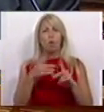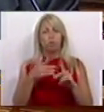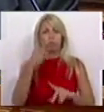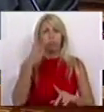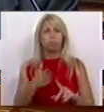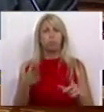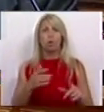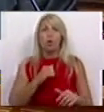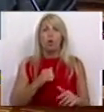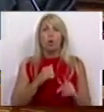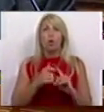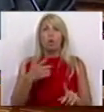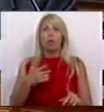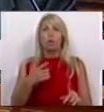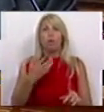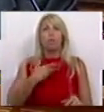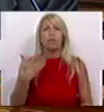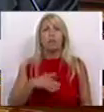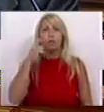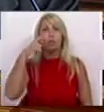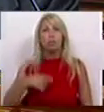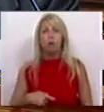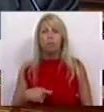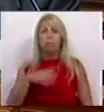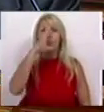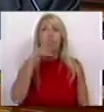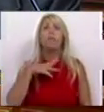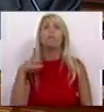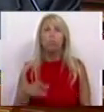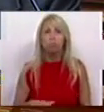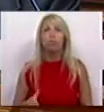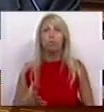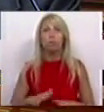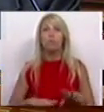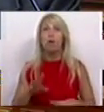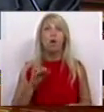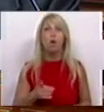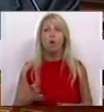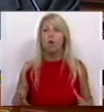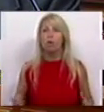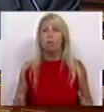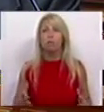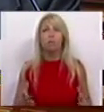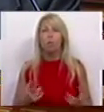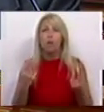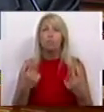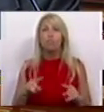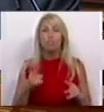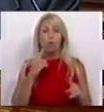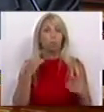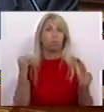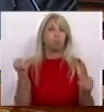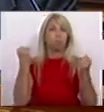pretende o governo português fazer? Não basta repudiar estes trágicos acontecimentos, é